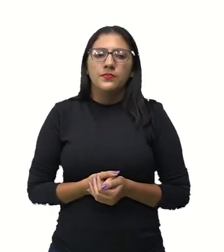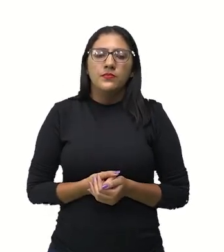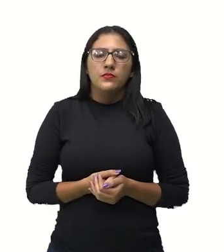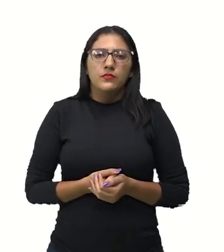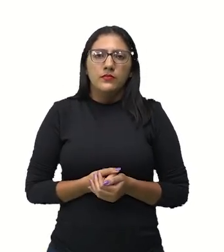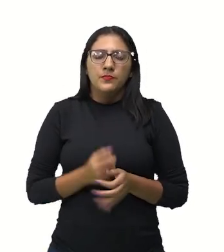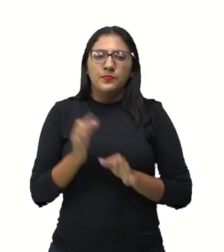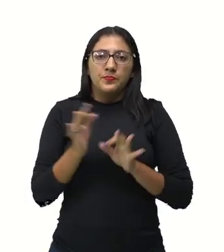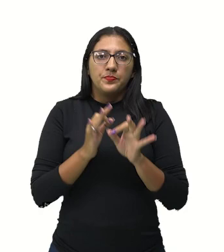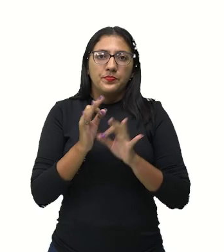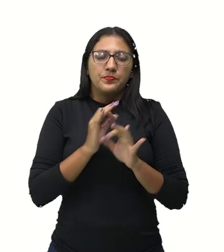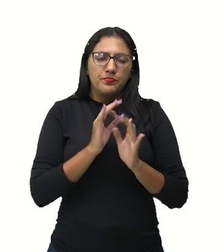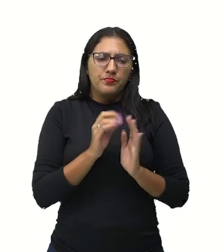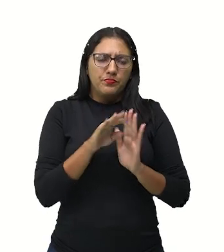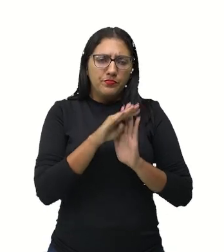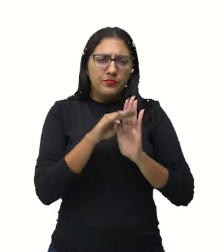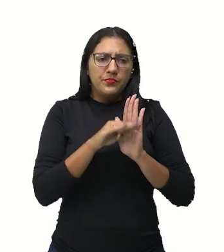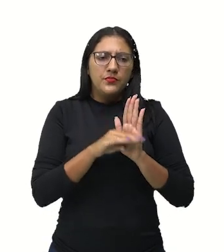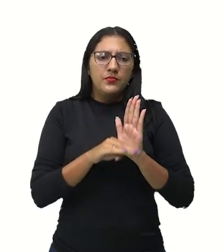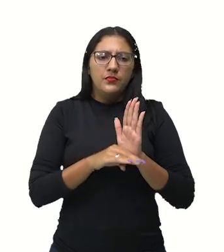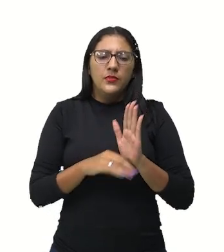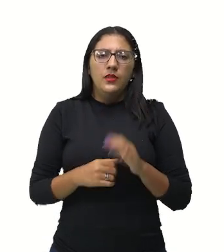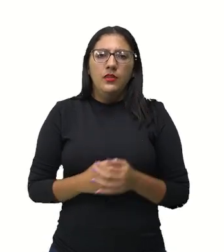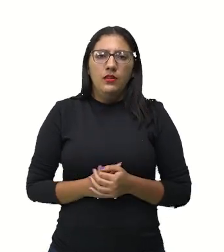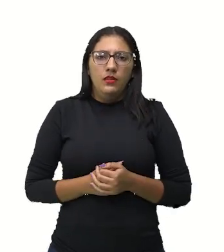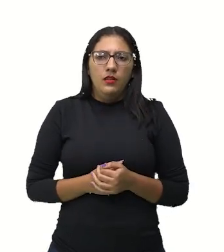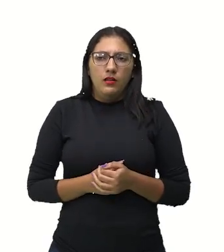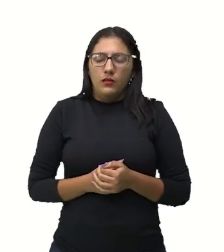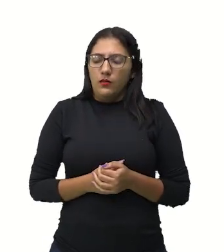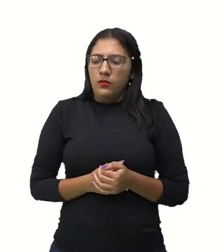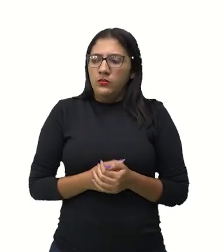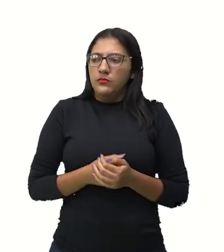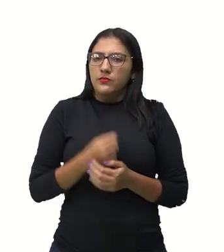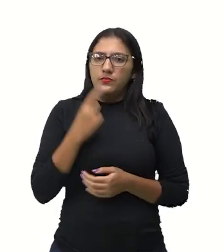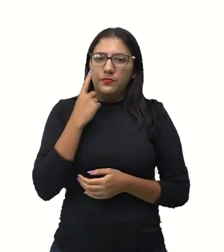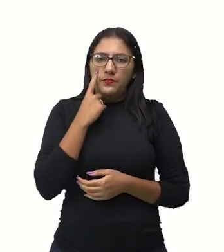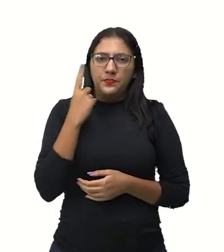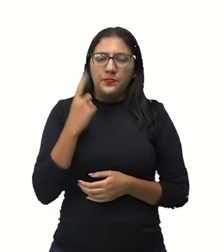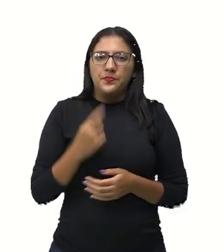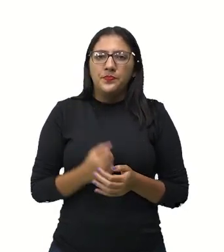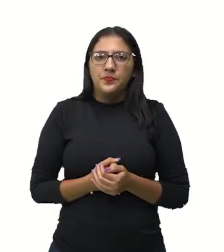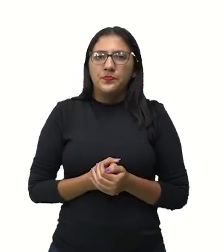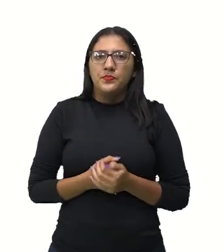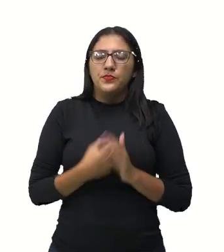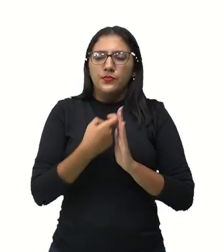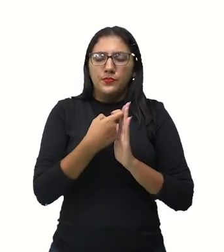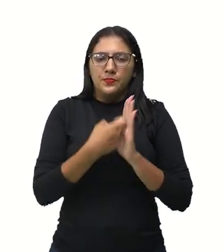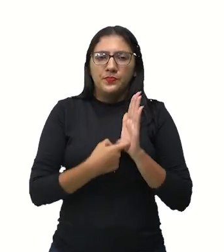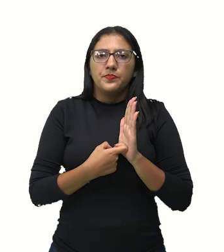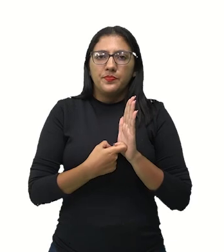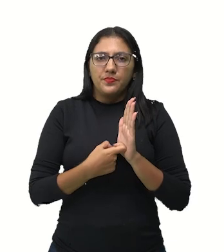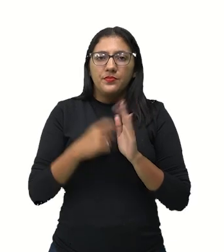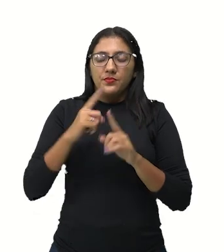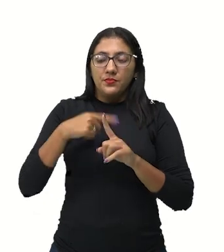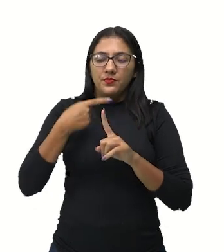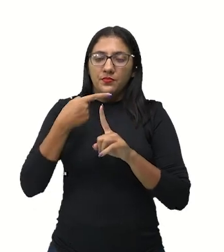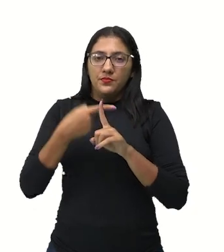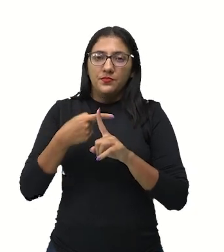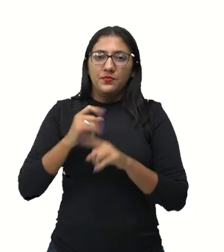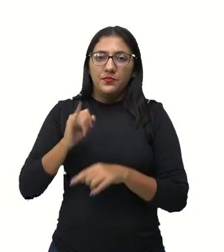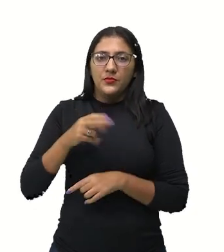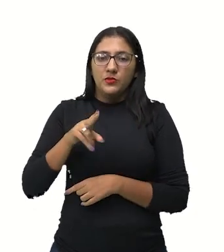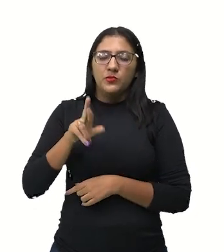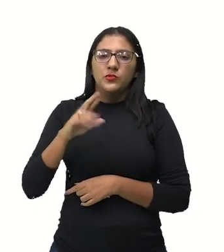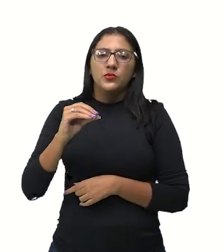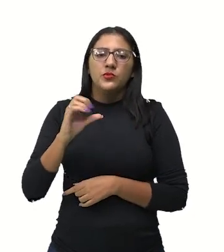O montante, ele é a soma de quem? Do capital mais o juro.